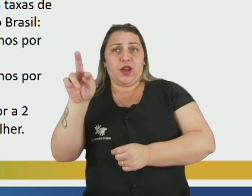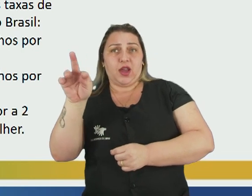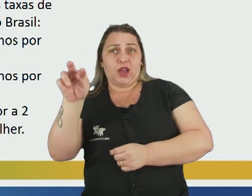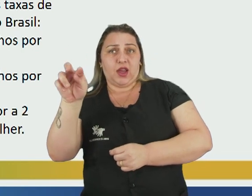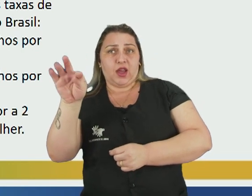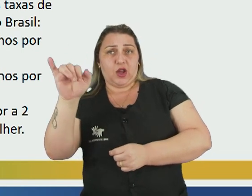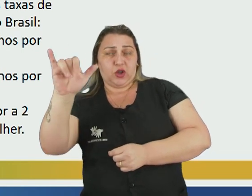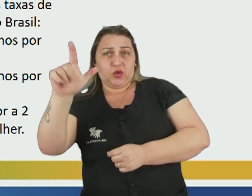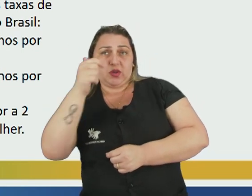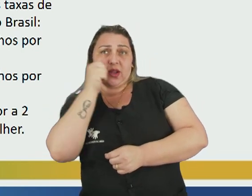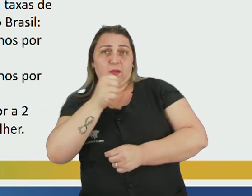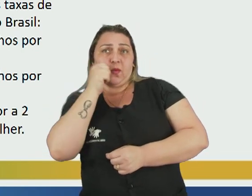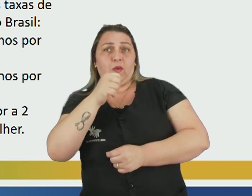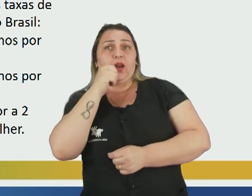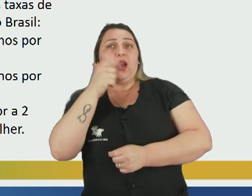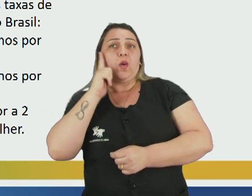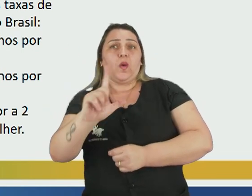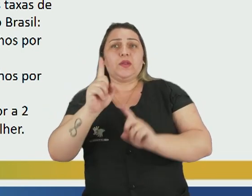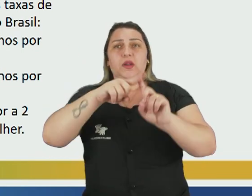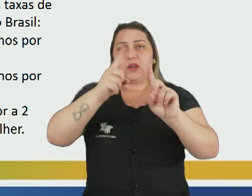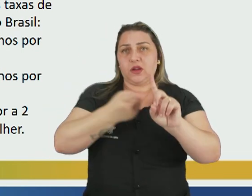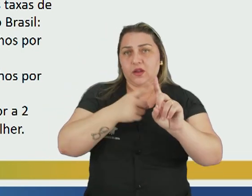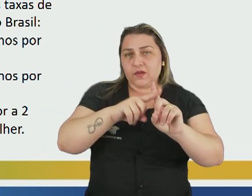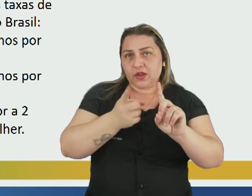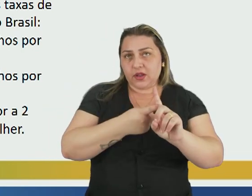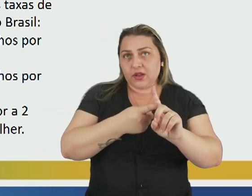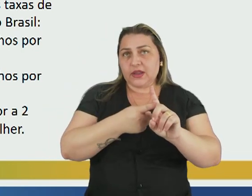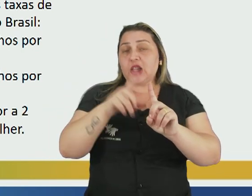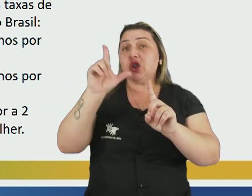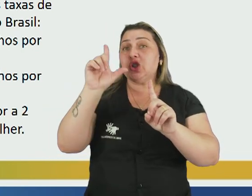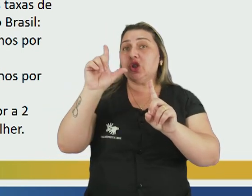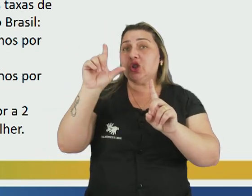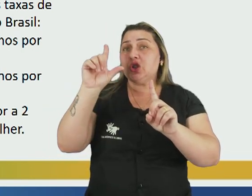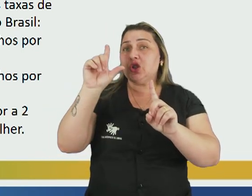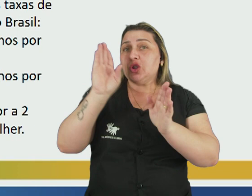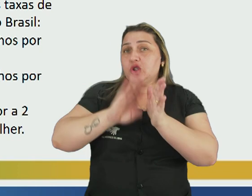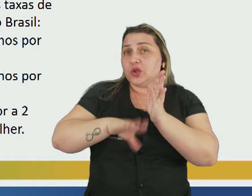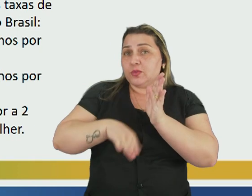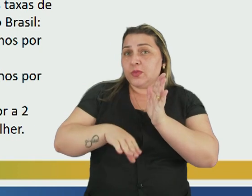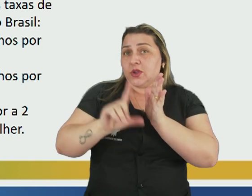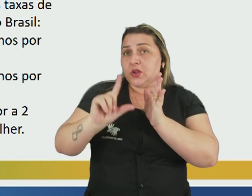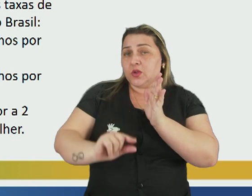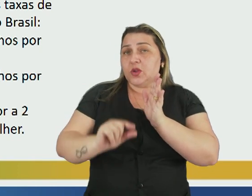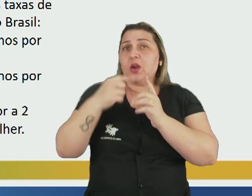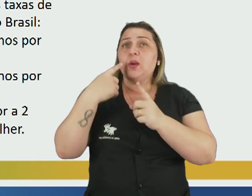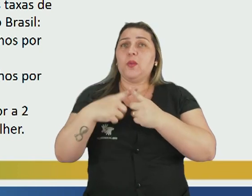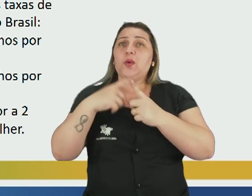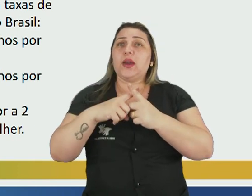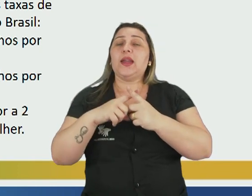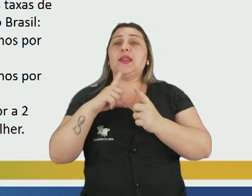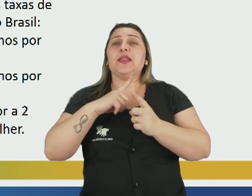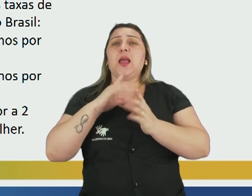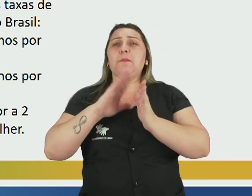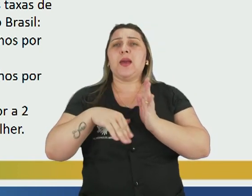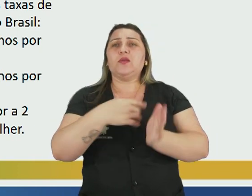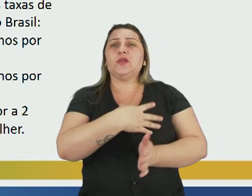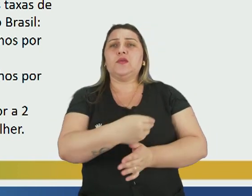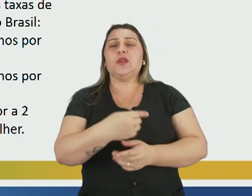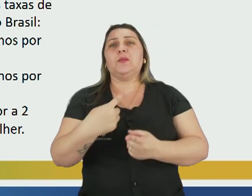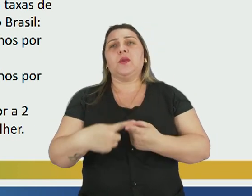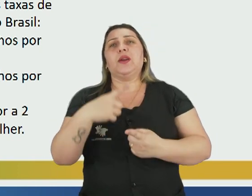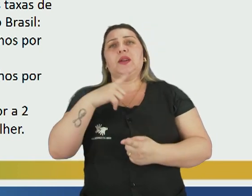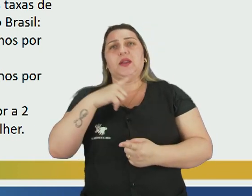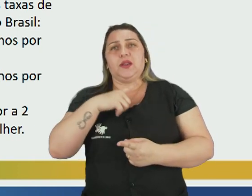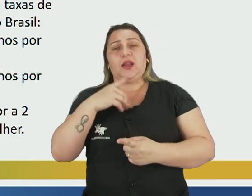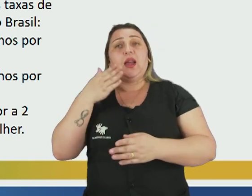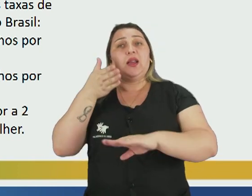fatores são responsáveis por essa diminuição na taxa de fecundidade. Por quê que as mulheres estão tendo cada vez menos filhos? Porque elas estão